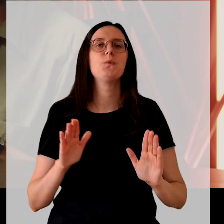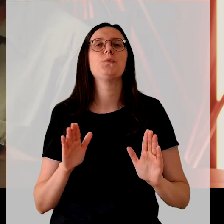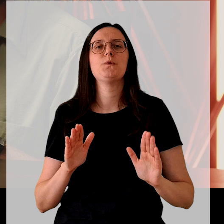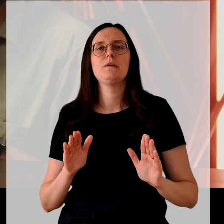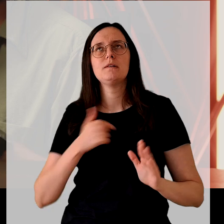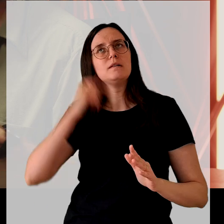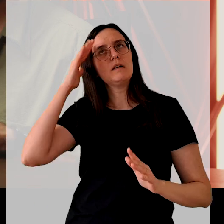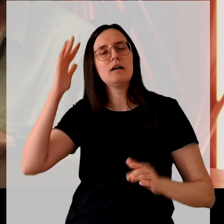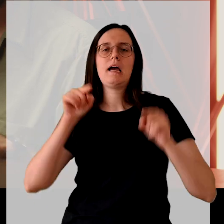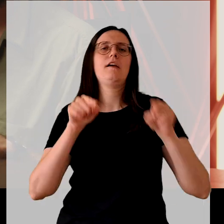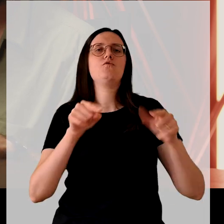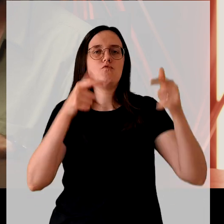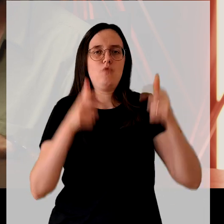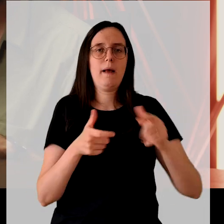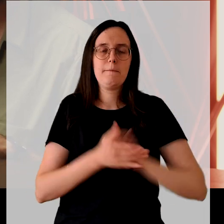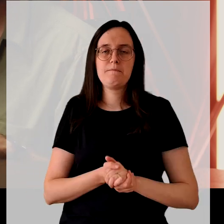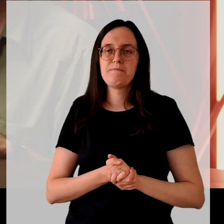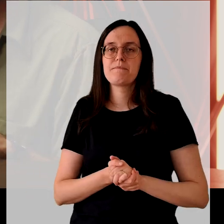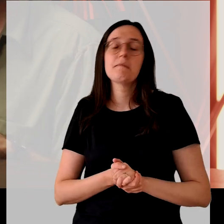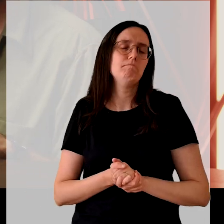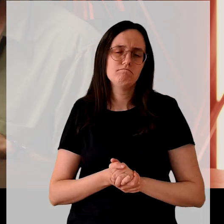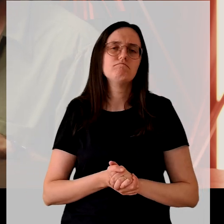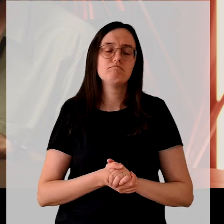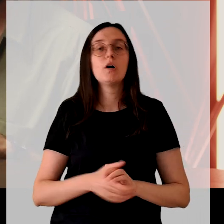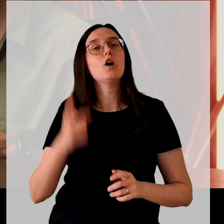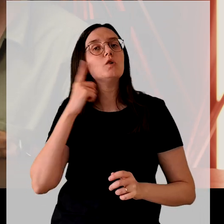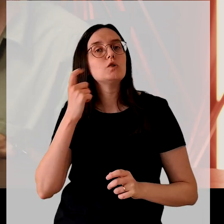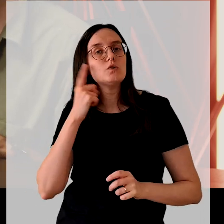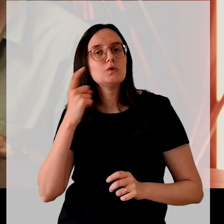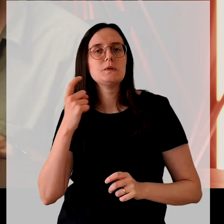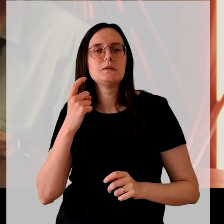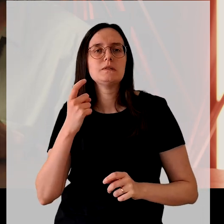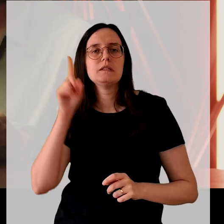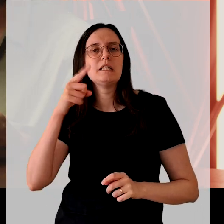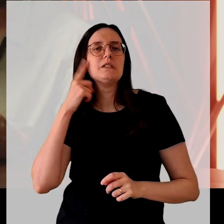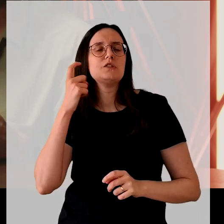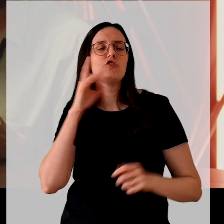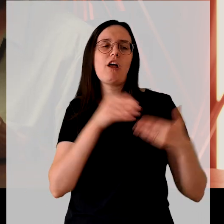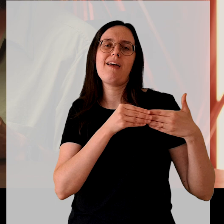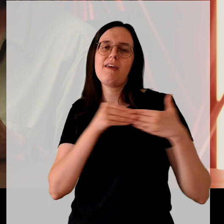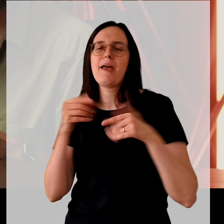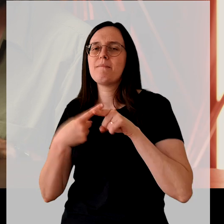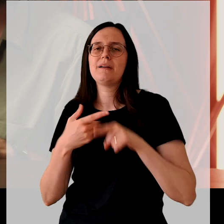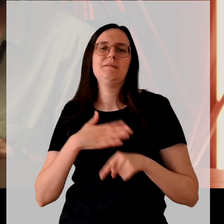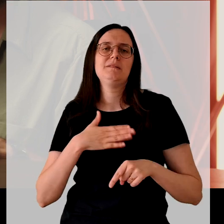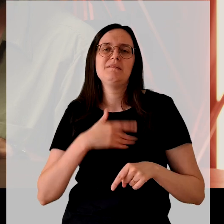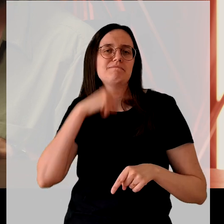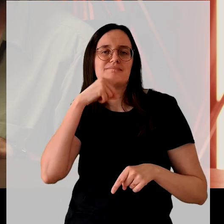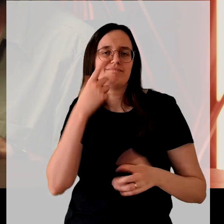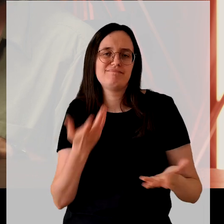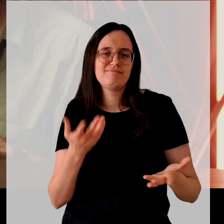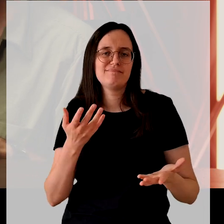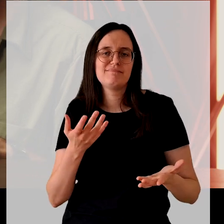mão do que ela imaginou na cena de fazer lá. E aí, pro som, era um som guia, porque para mim não